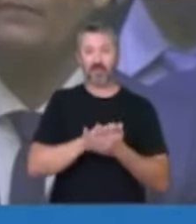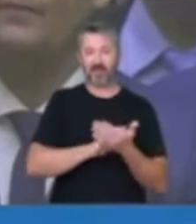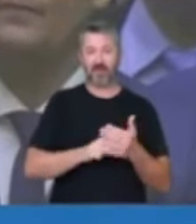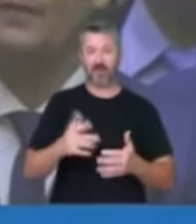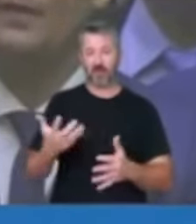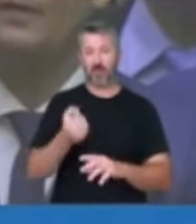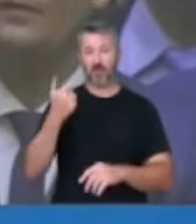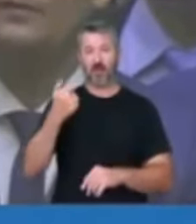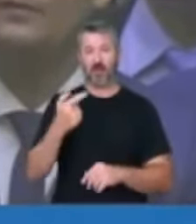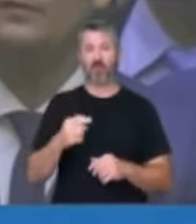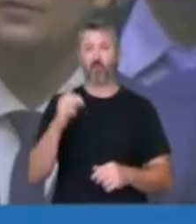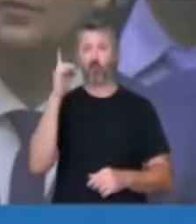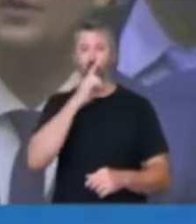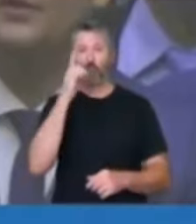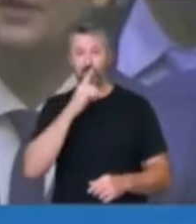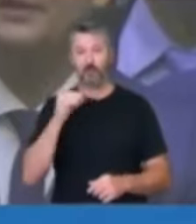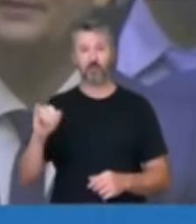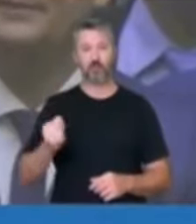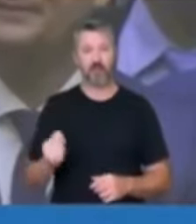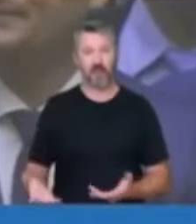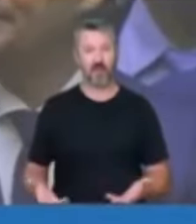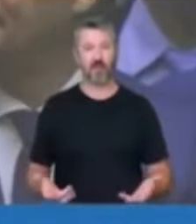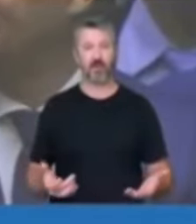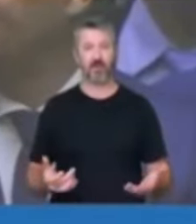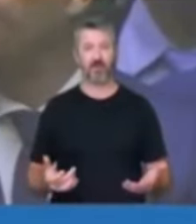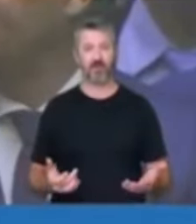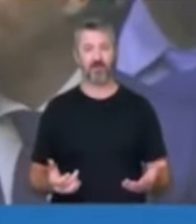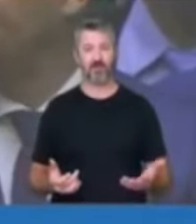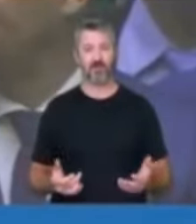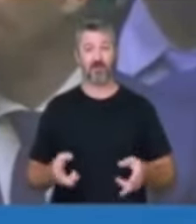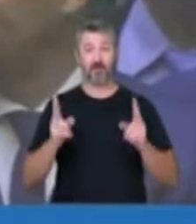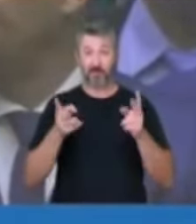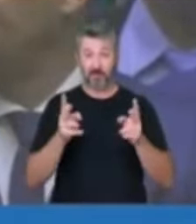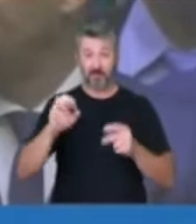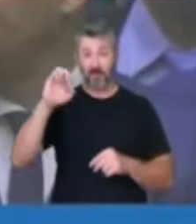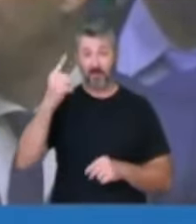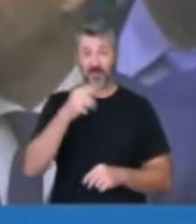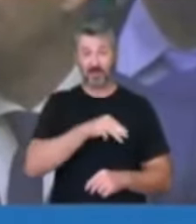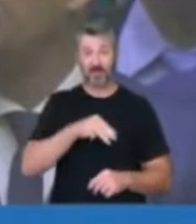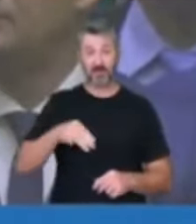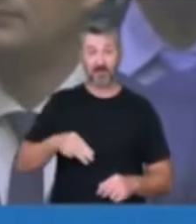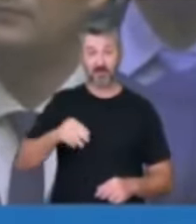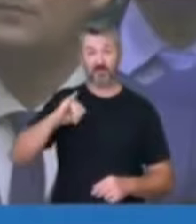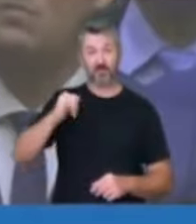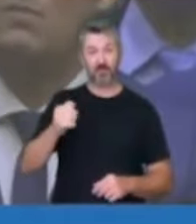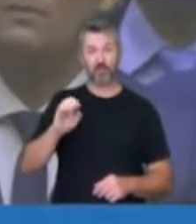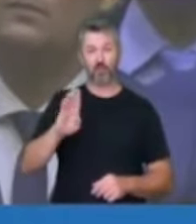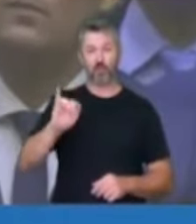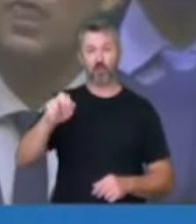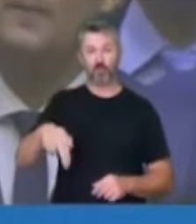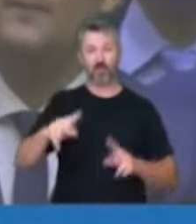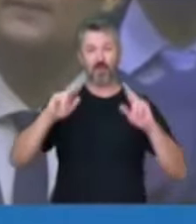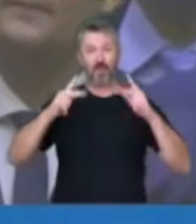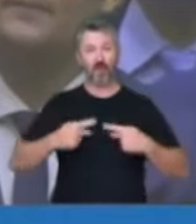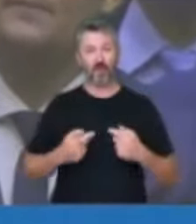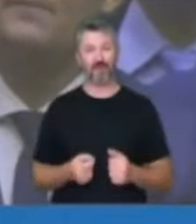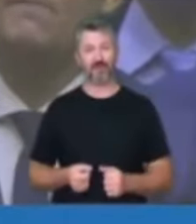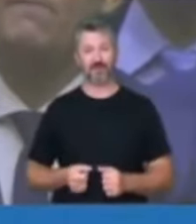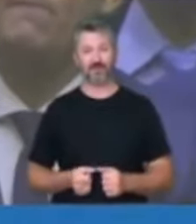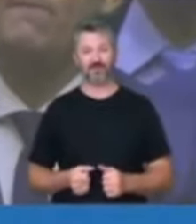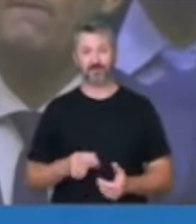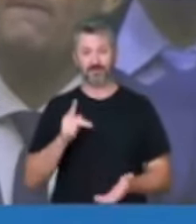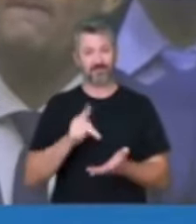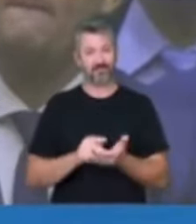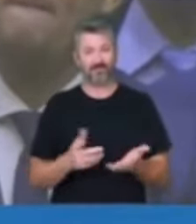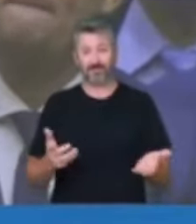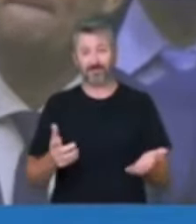num domingo de Janeiro até o próprio ex-ministro da STF Jobim já reconhece que na verdade é